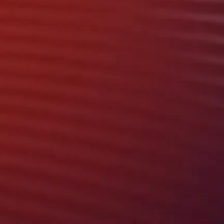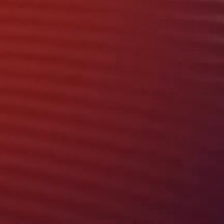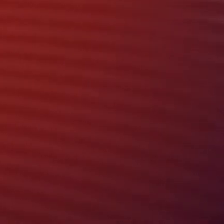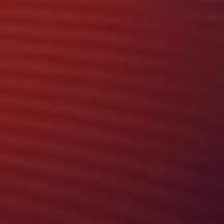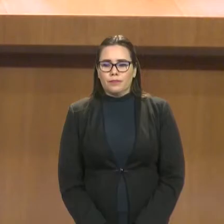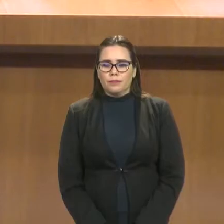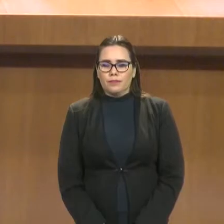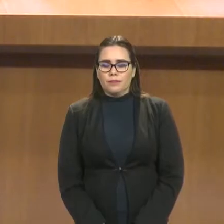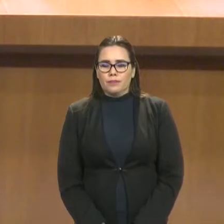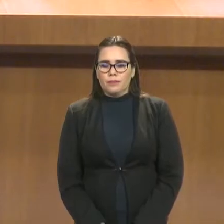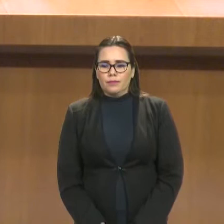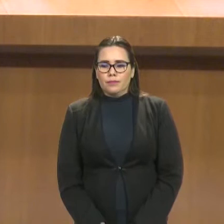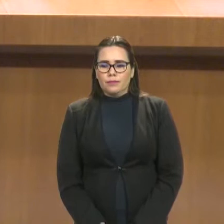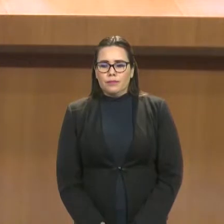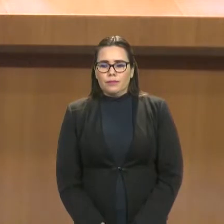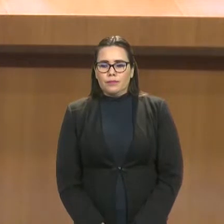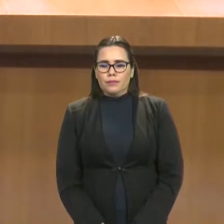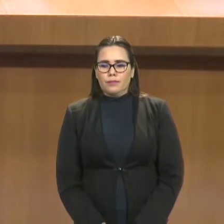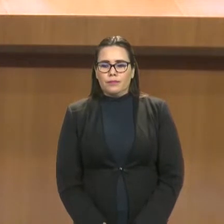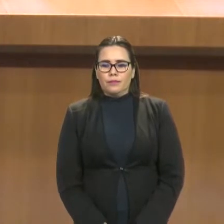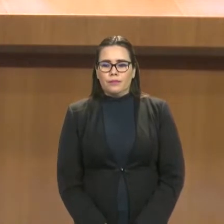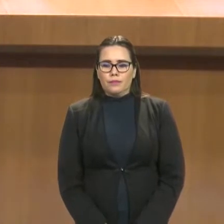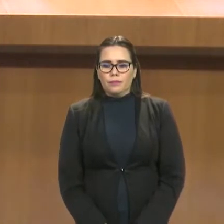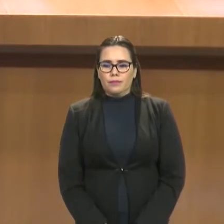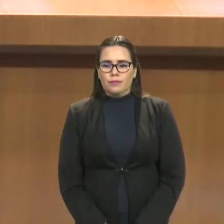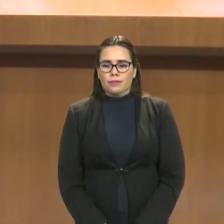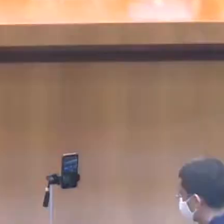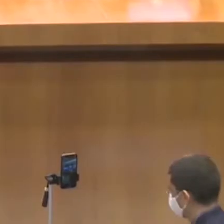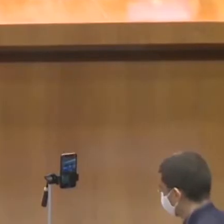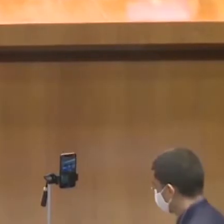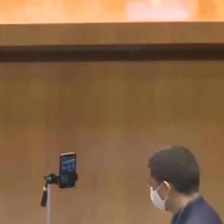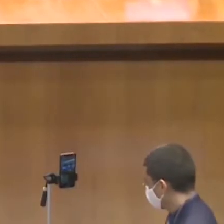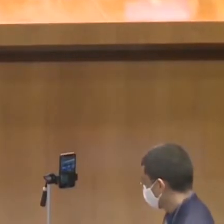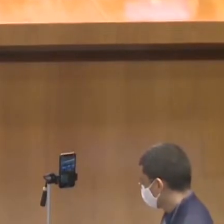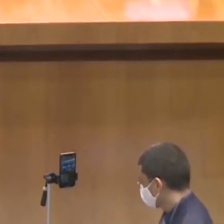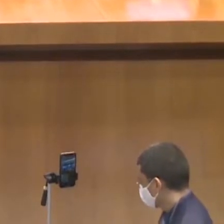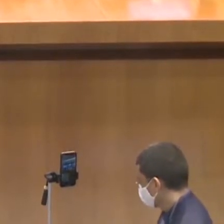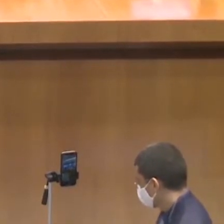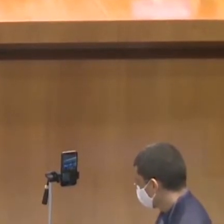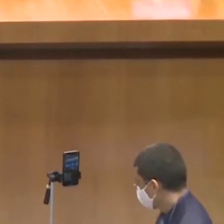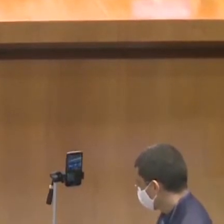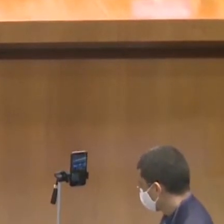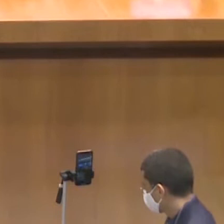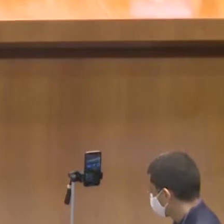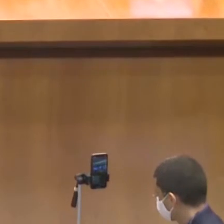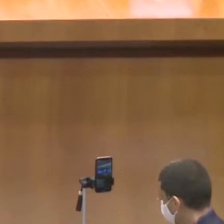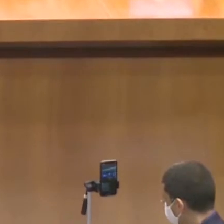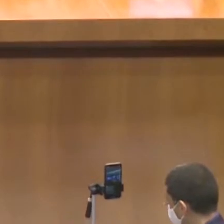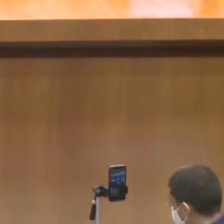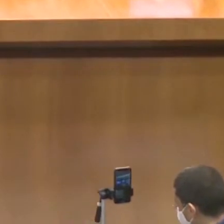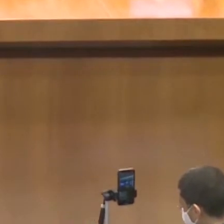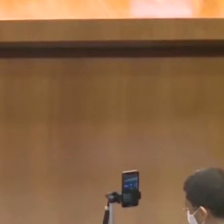da Assembleia Legislativa o poder legislativo maranhense emitiu nota de pesar os parlamentares respeitaram um